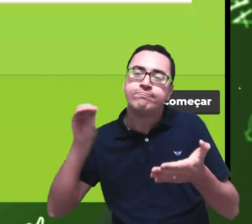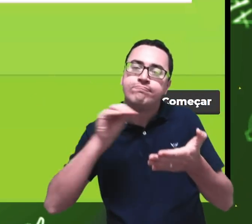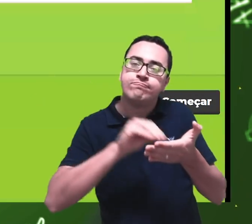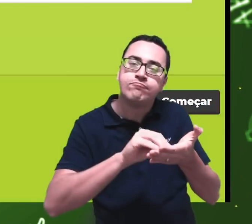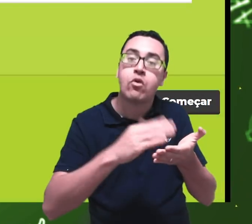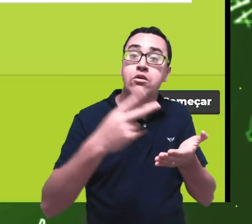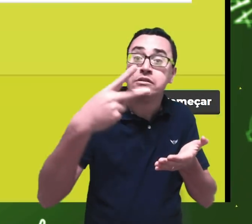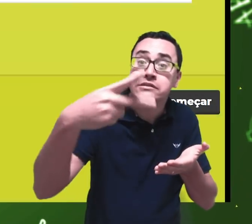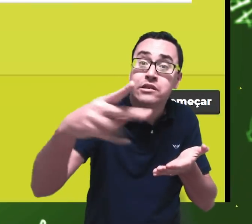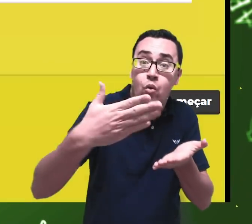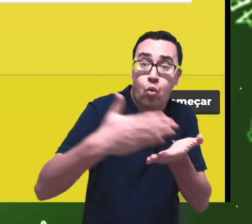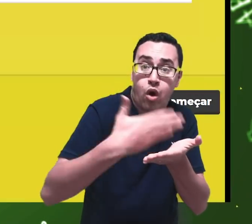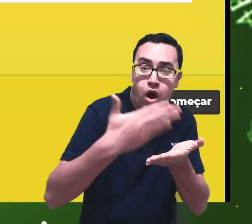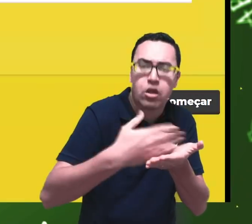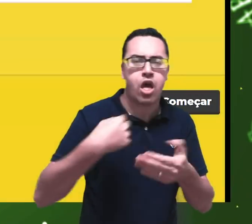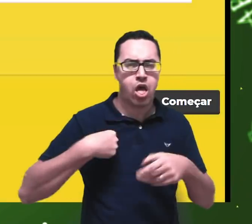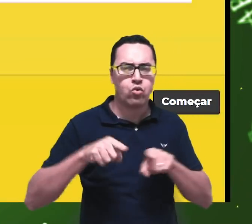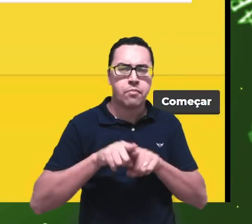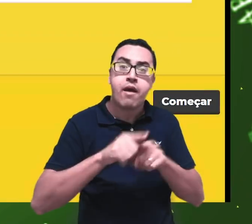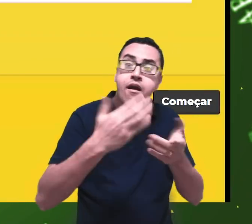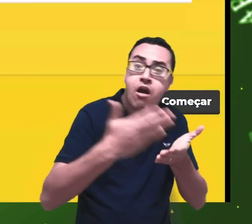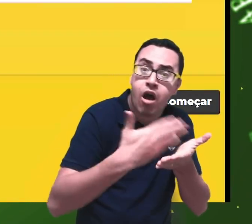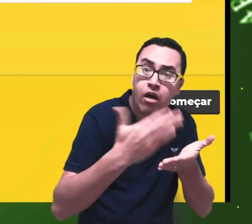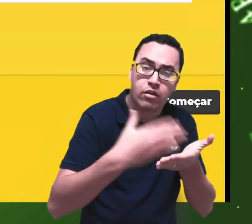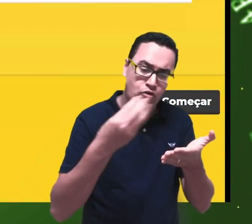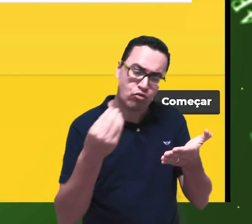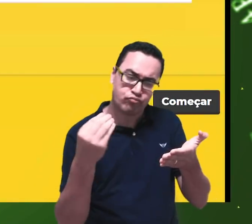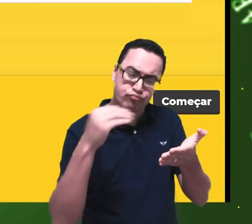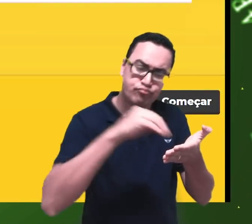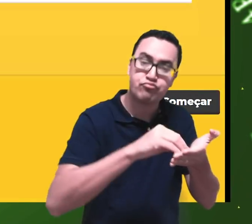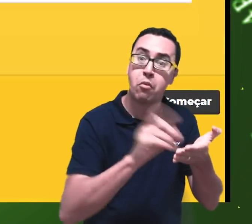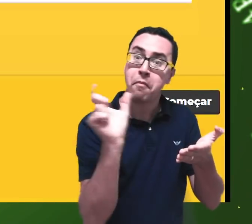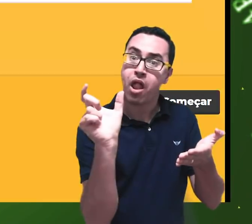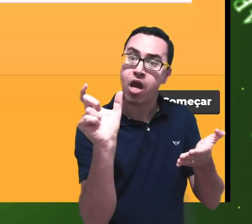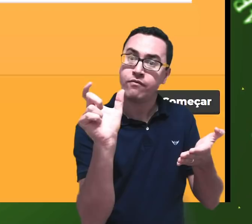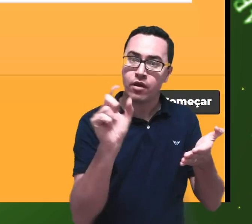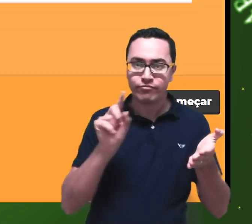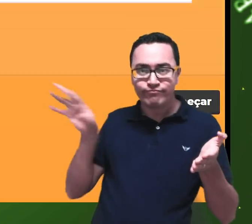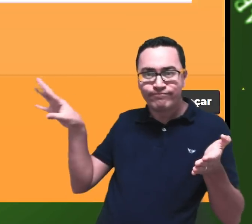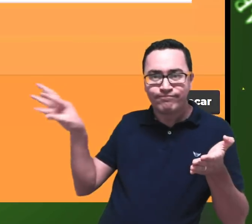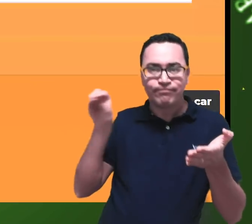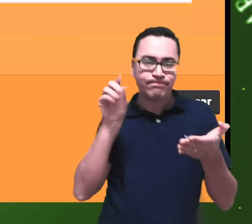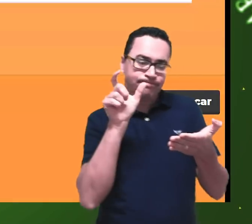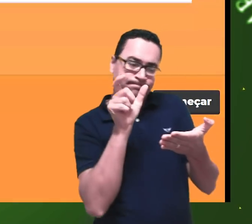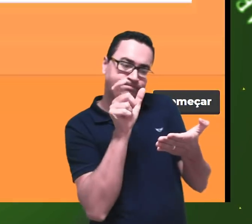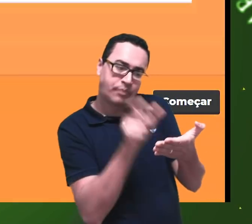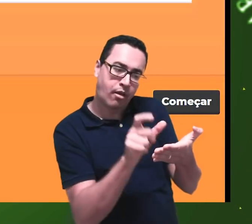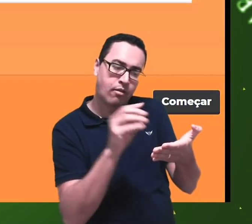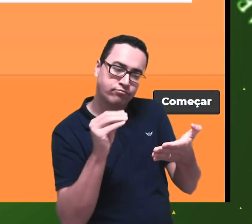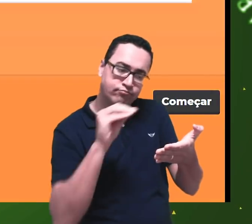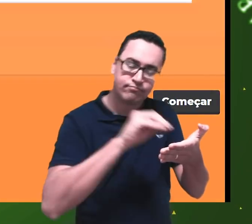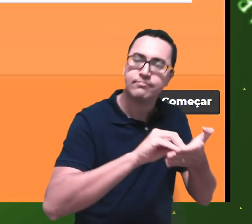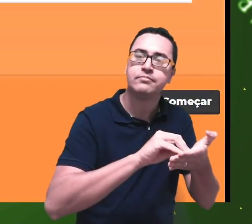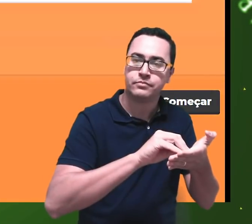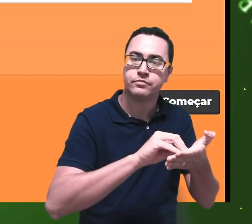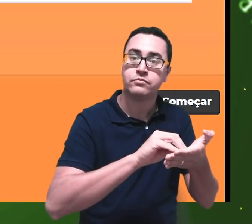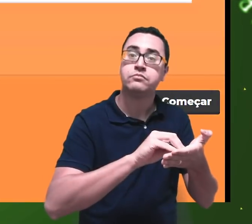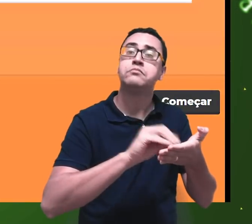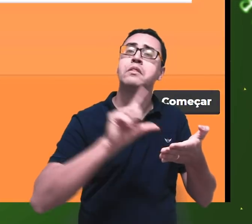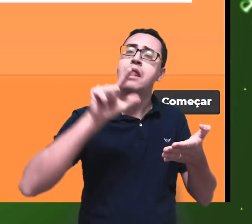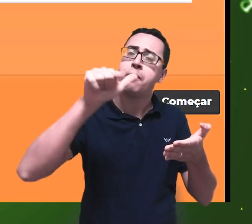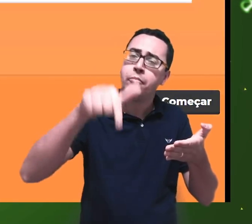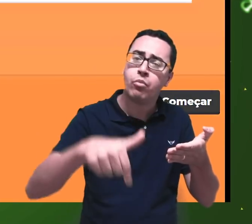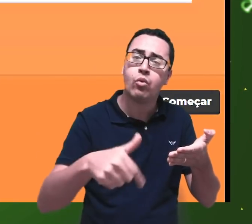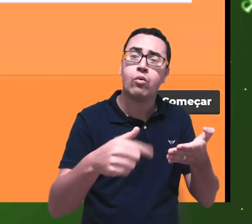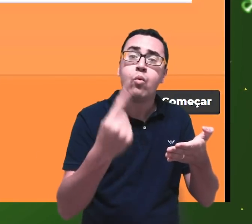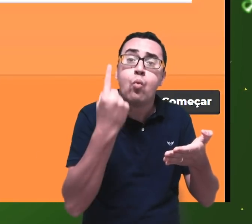vou registrar aqui no meu. E aí, a Pro vai pedir para que vocês circulem uma das